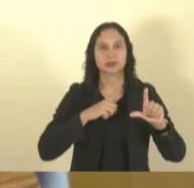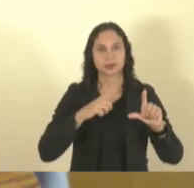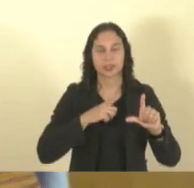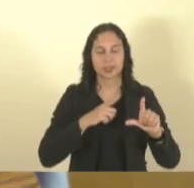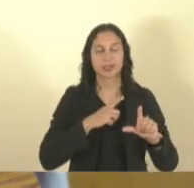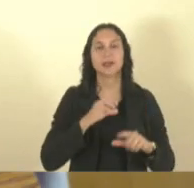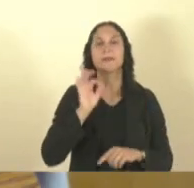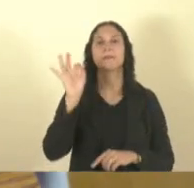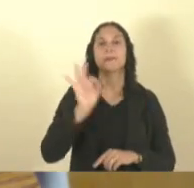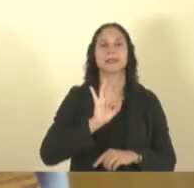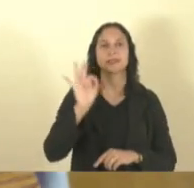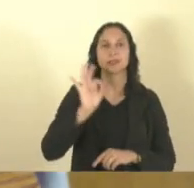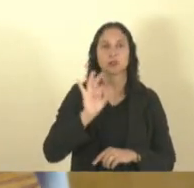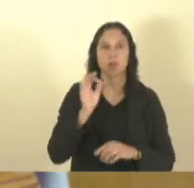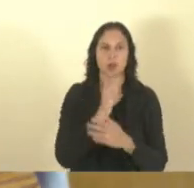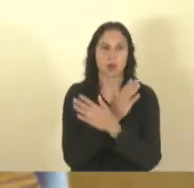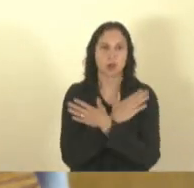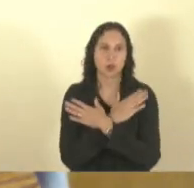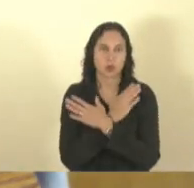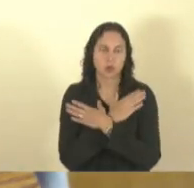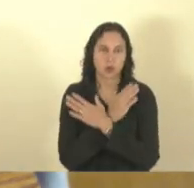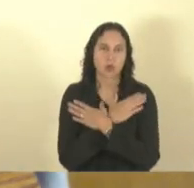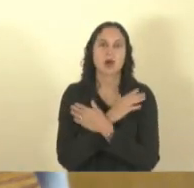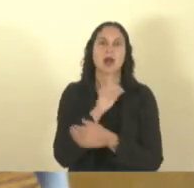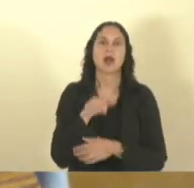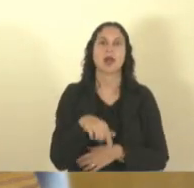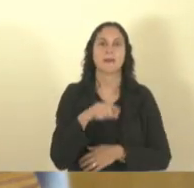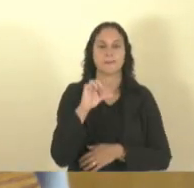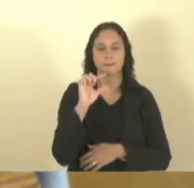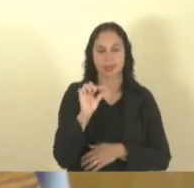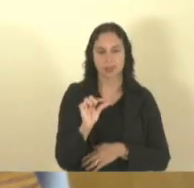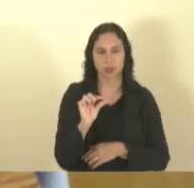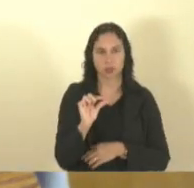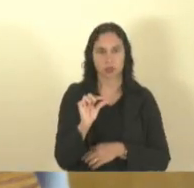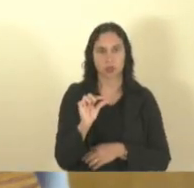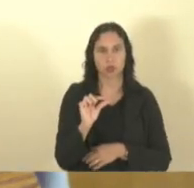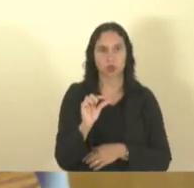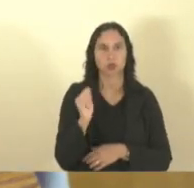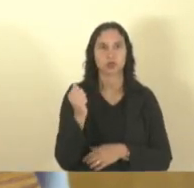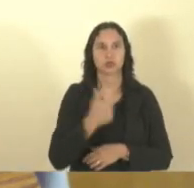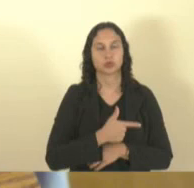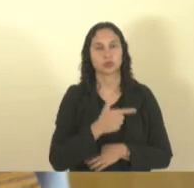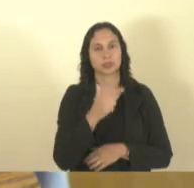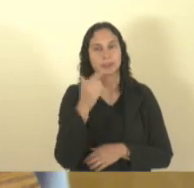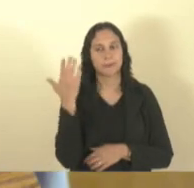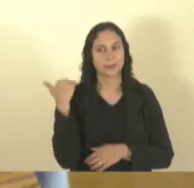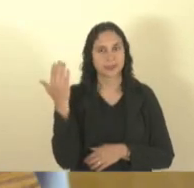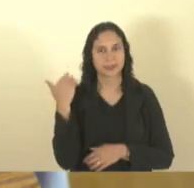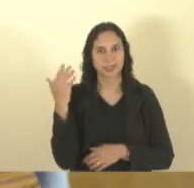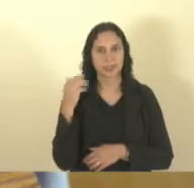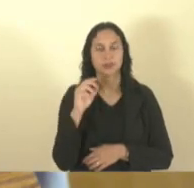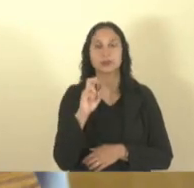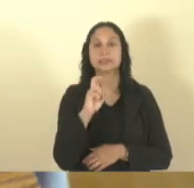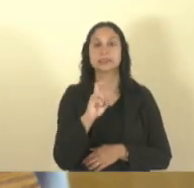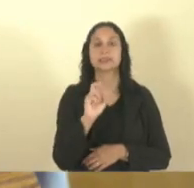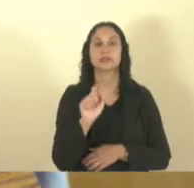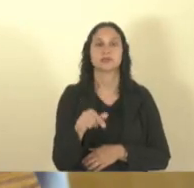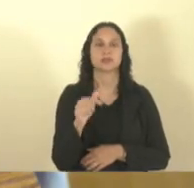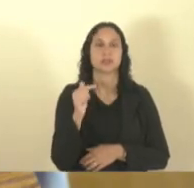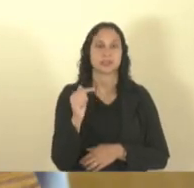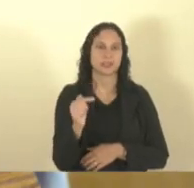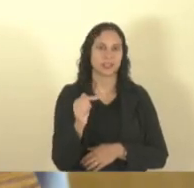de desemprego, Júnior Abreu, é a menor de toda a série histórica,